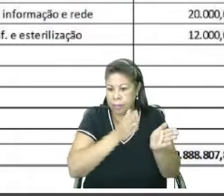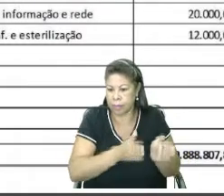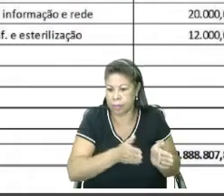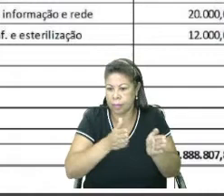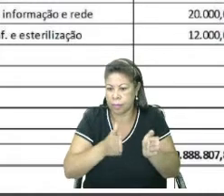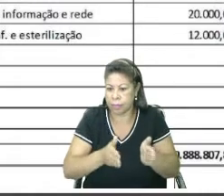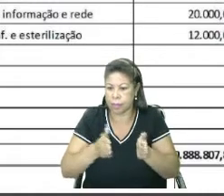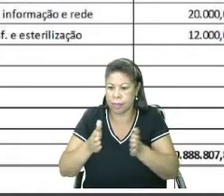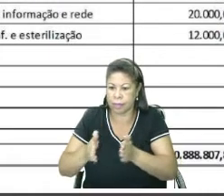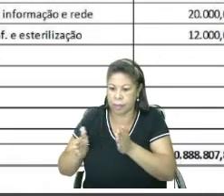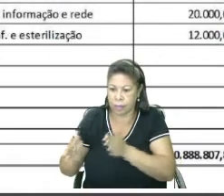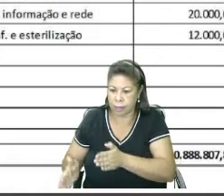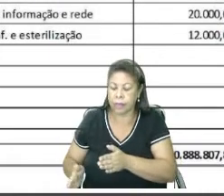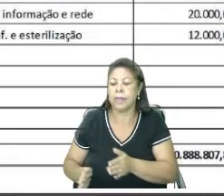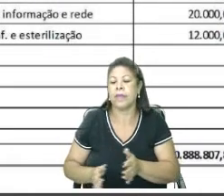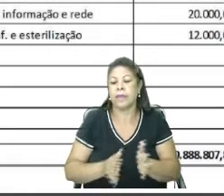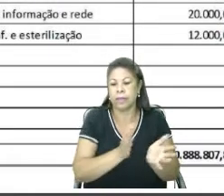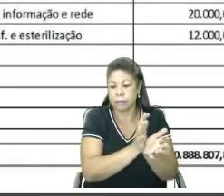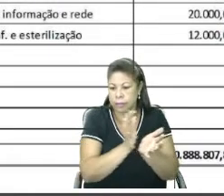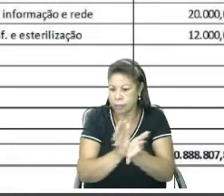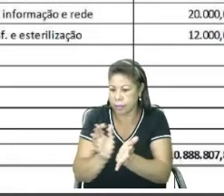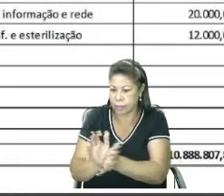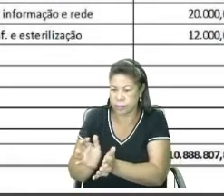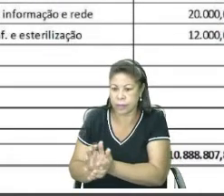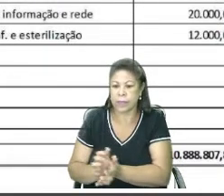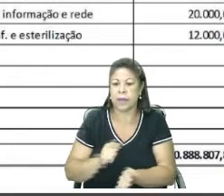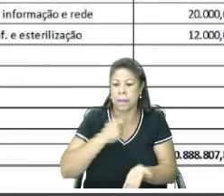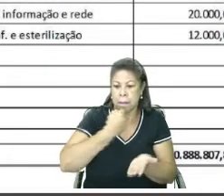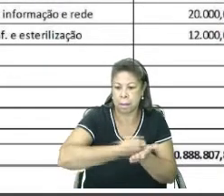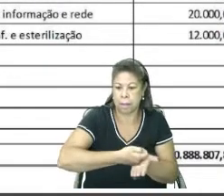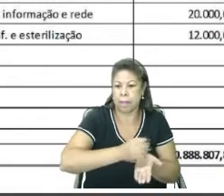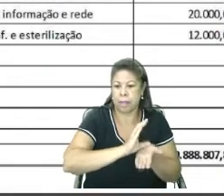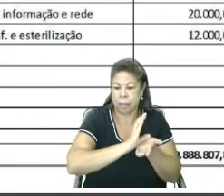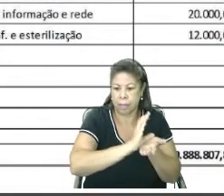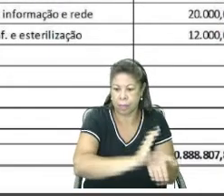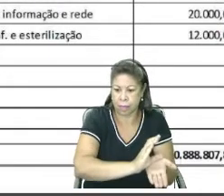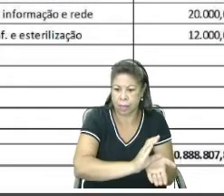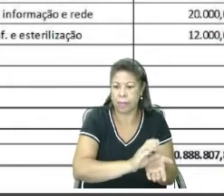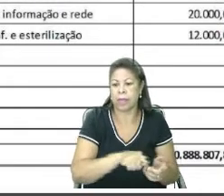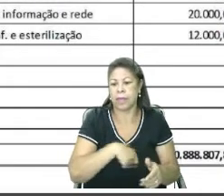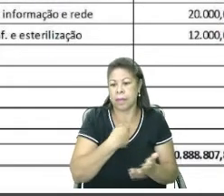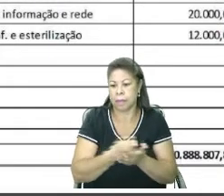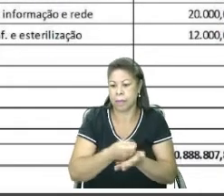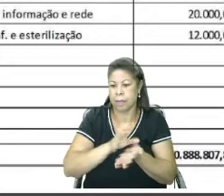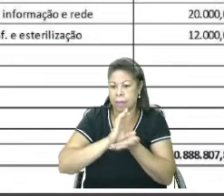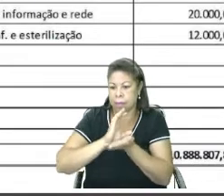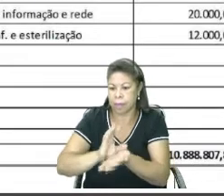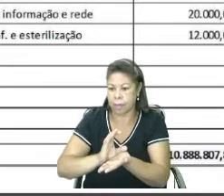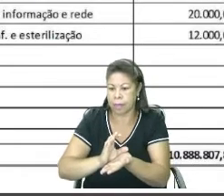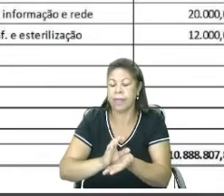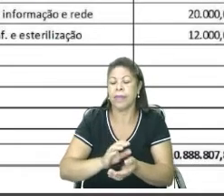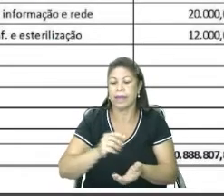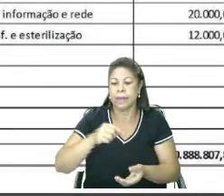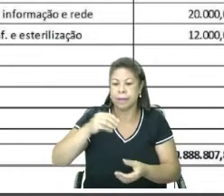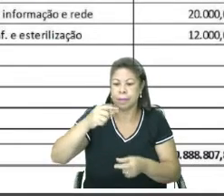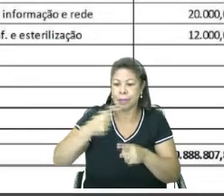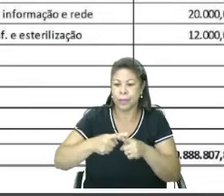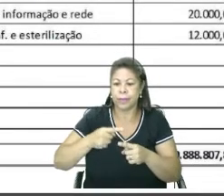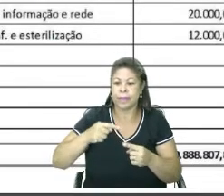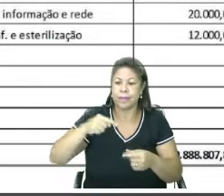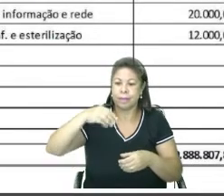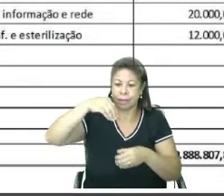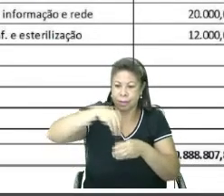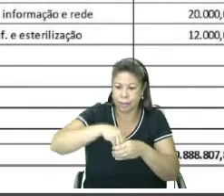por categorias, né, categoria da despesa. Então, as despesas que estão previstas dentro do contrato, porque como contrato eles só vão